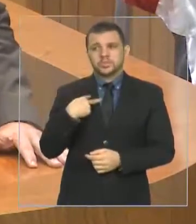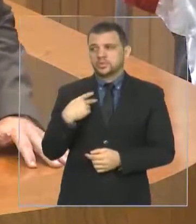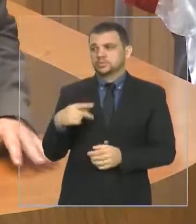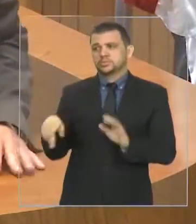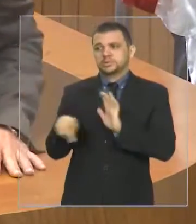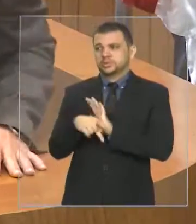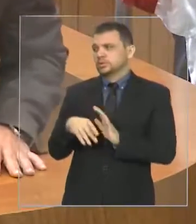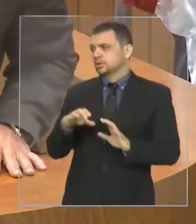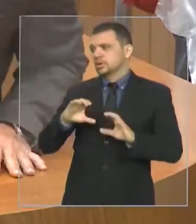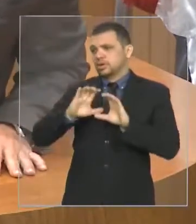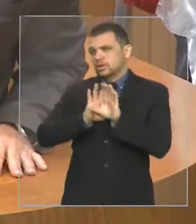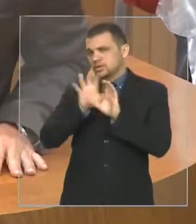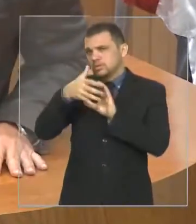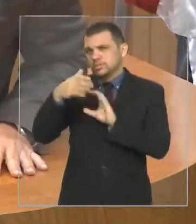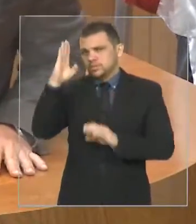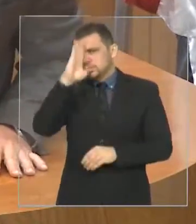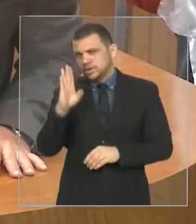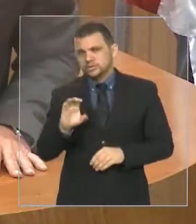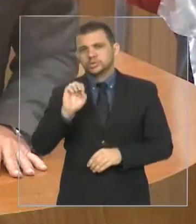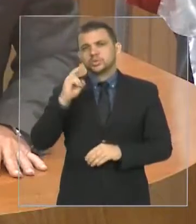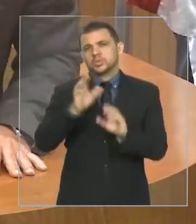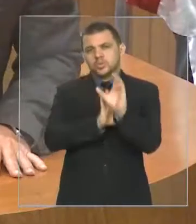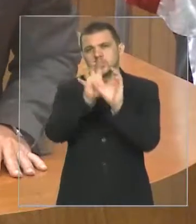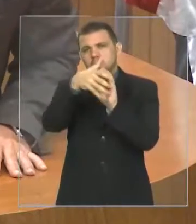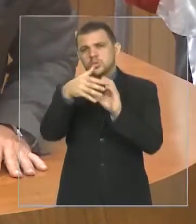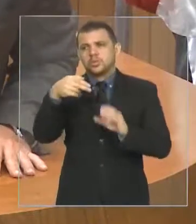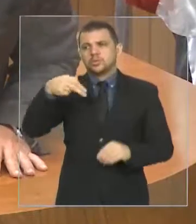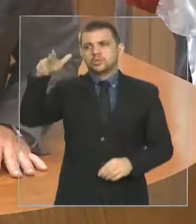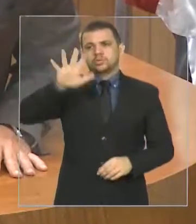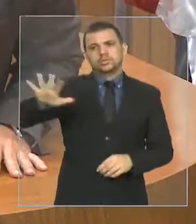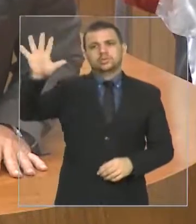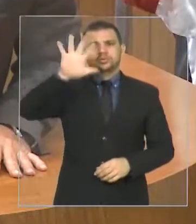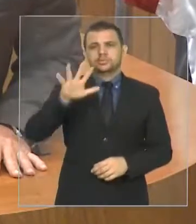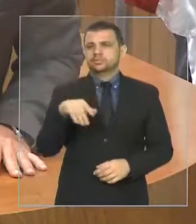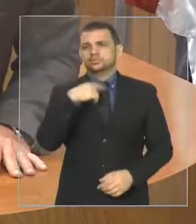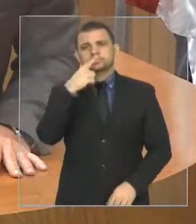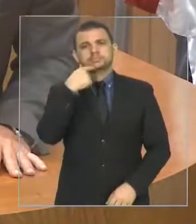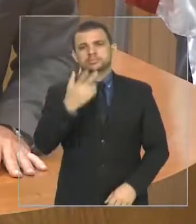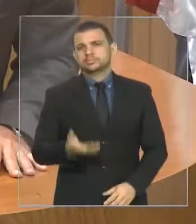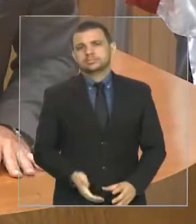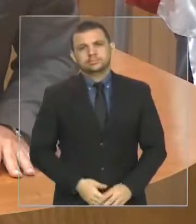eram essas minhas considerações. Dizer que não vou recorrer, mas eu estou